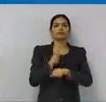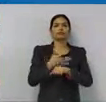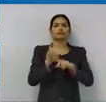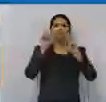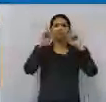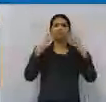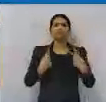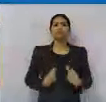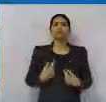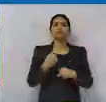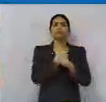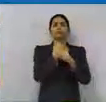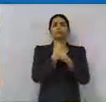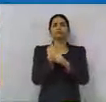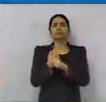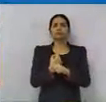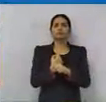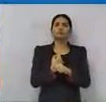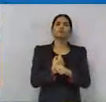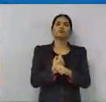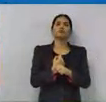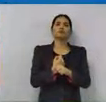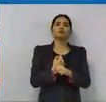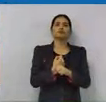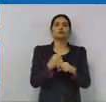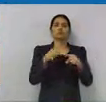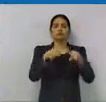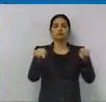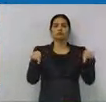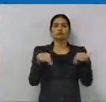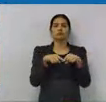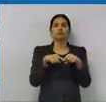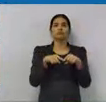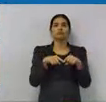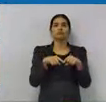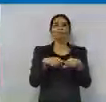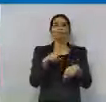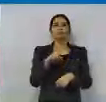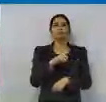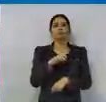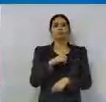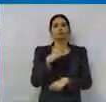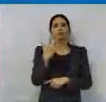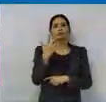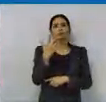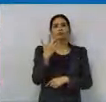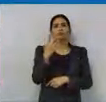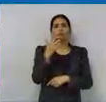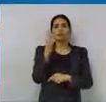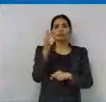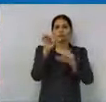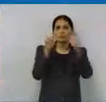no entorno dos mananciais. A gente tem na apresentação uma imagem de